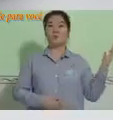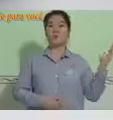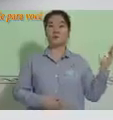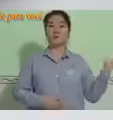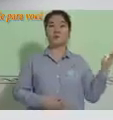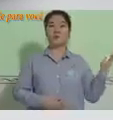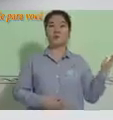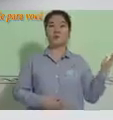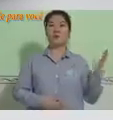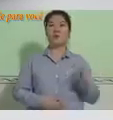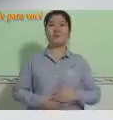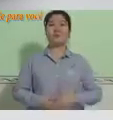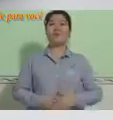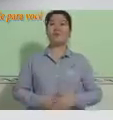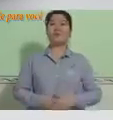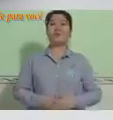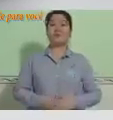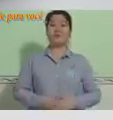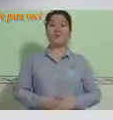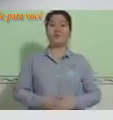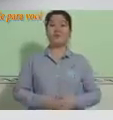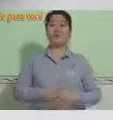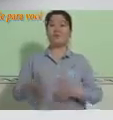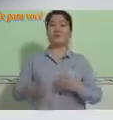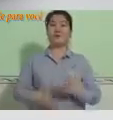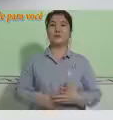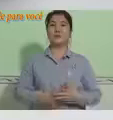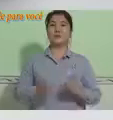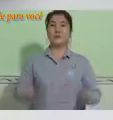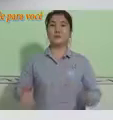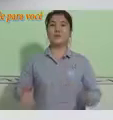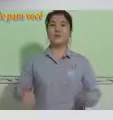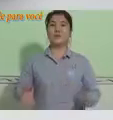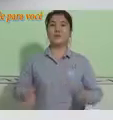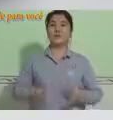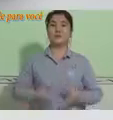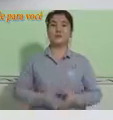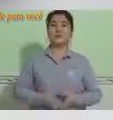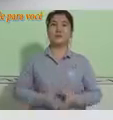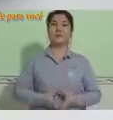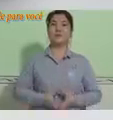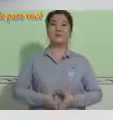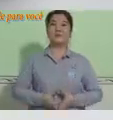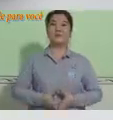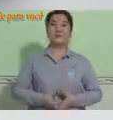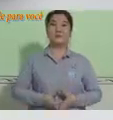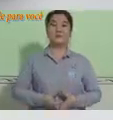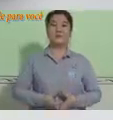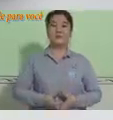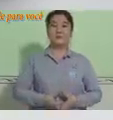salicylation, acento agudo, e à saúde, podendo levar a pressão alta ou problemas cardíacos.